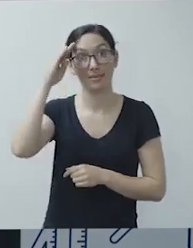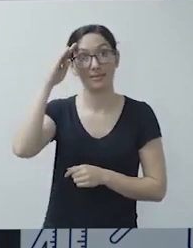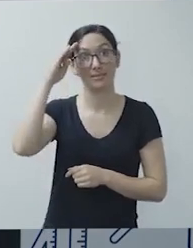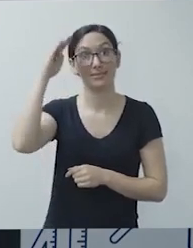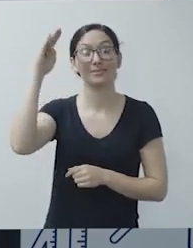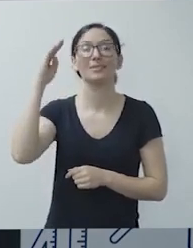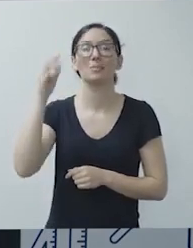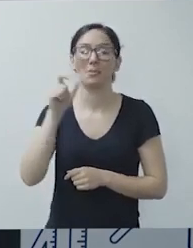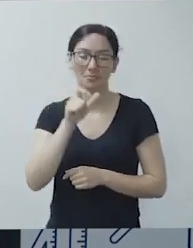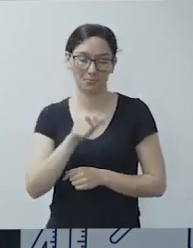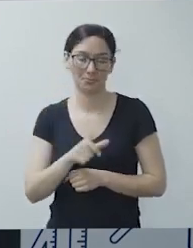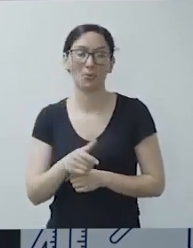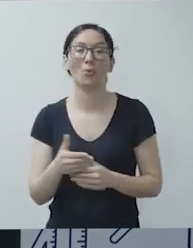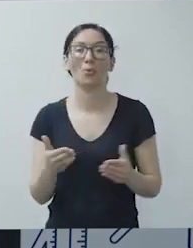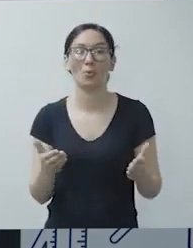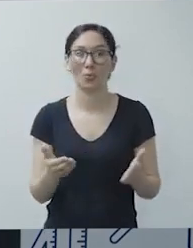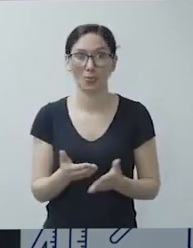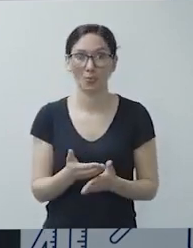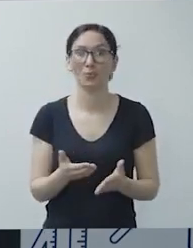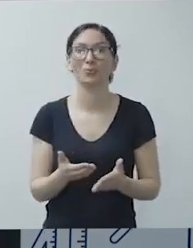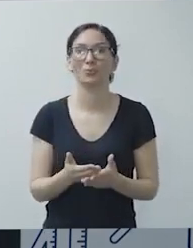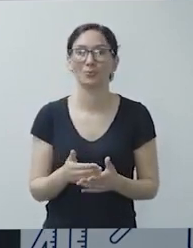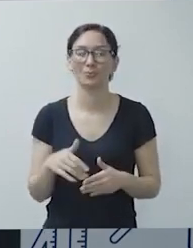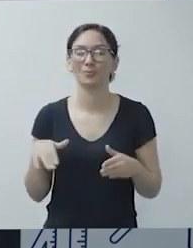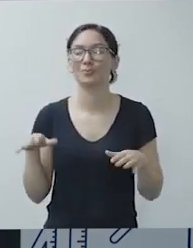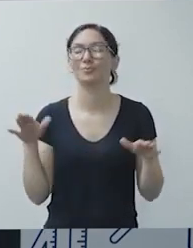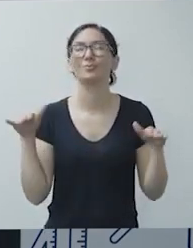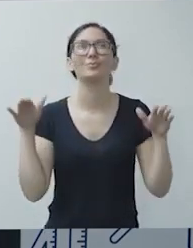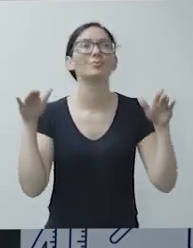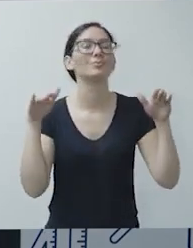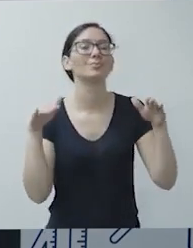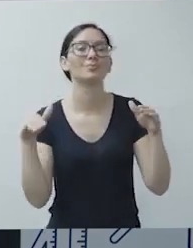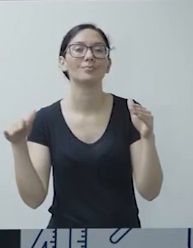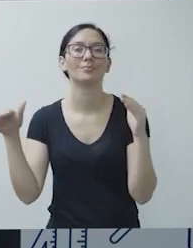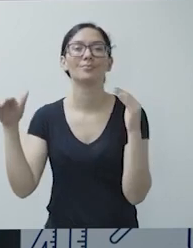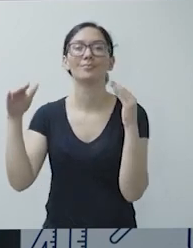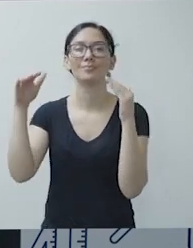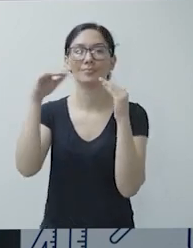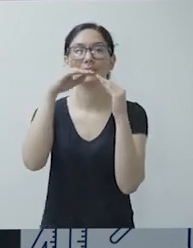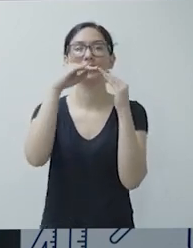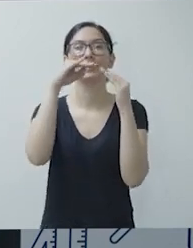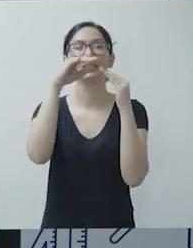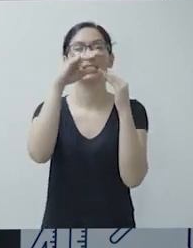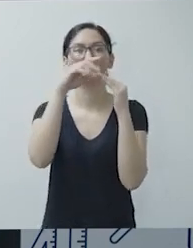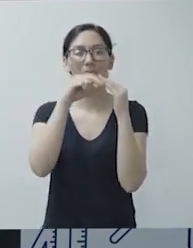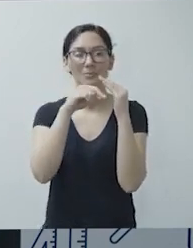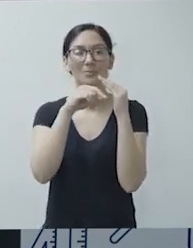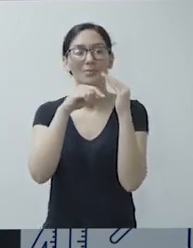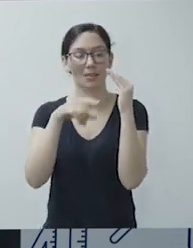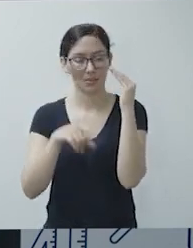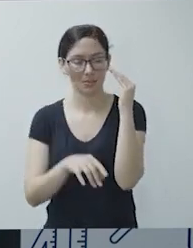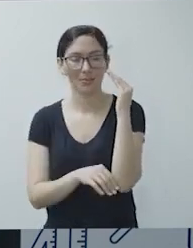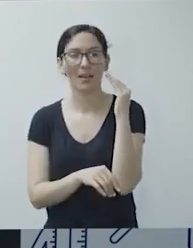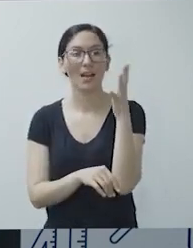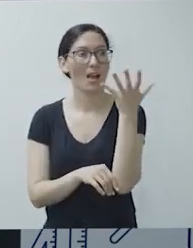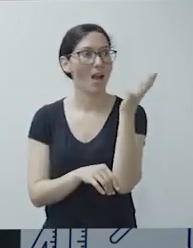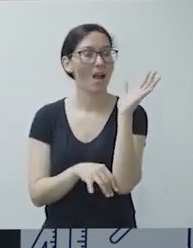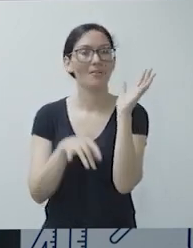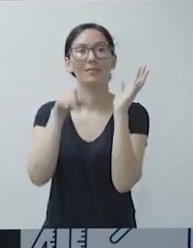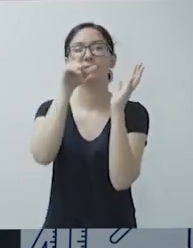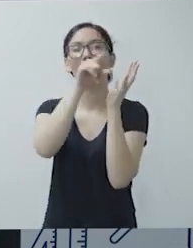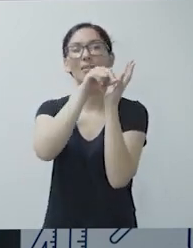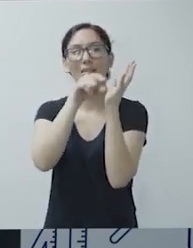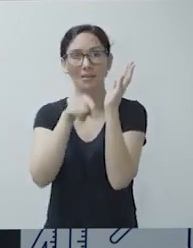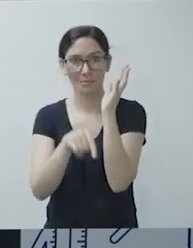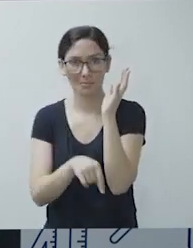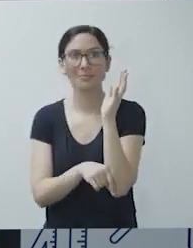aula hoje, que ele voou, pousou lá em cima, lá embaixo da árvore, e outros animais que